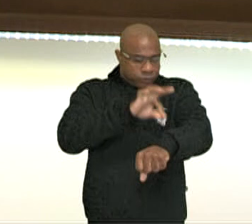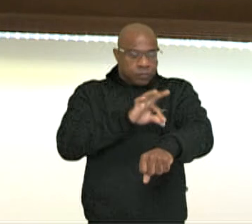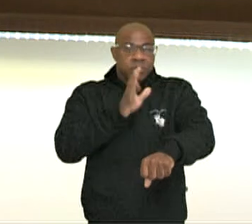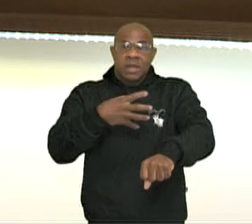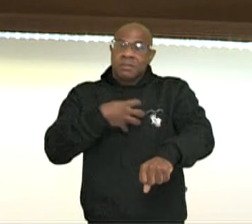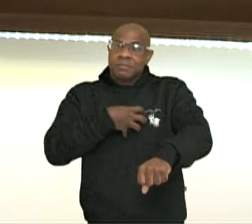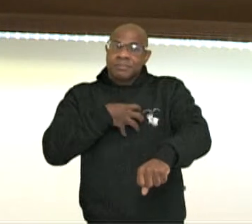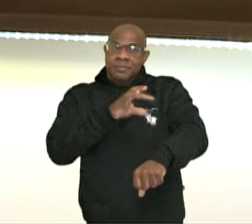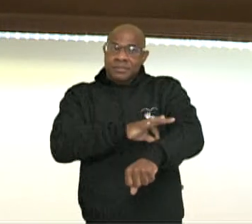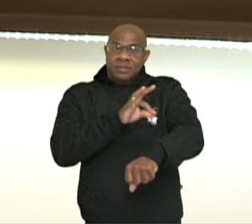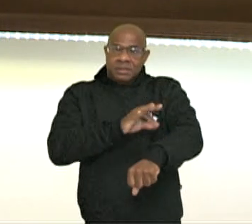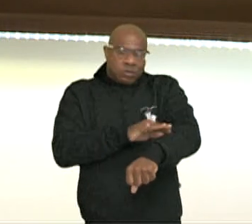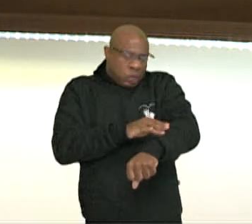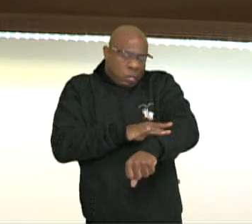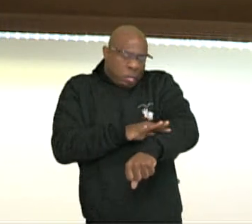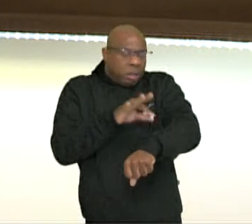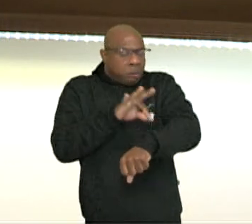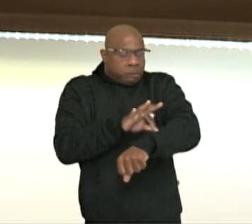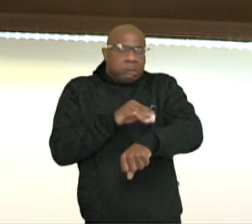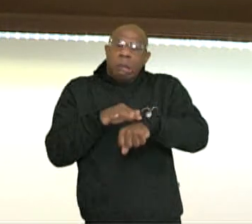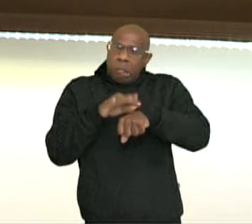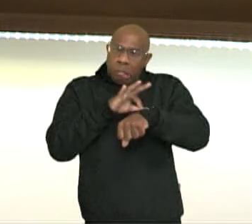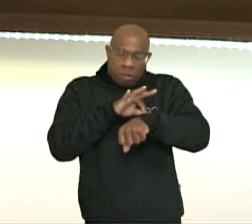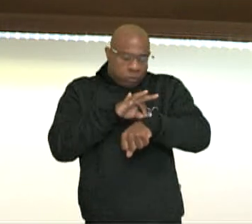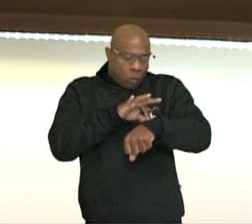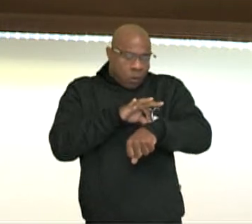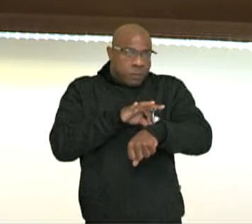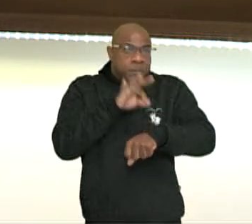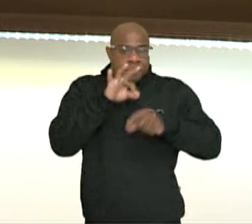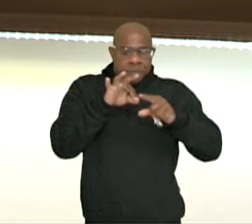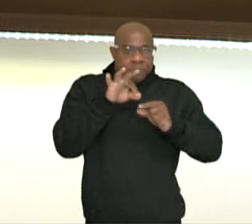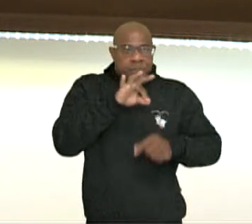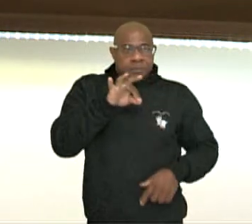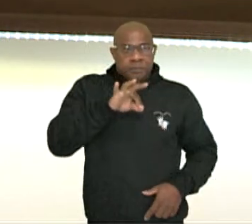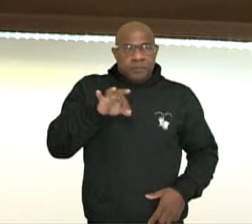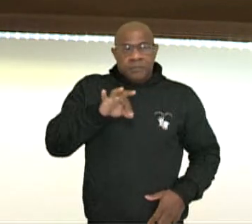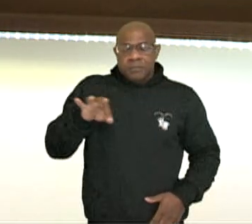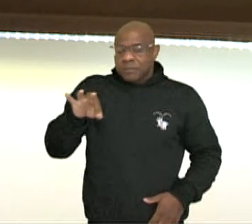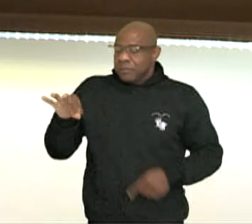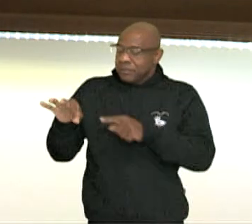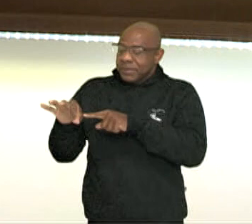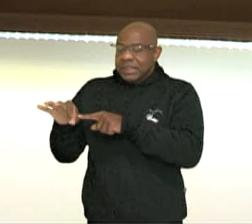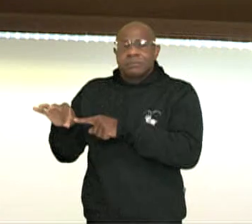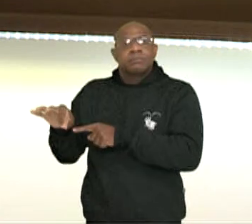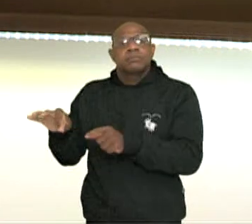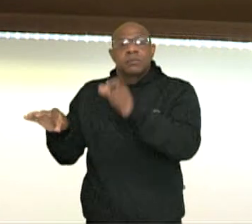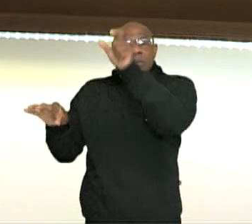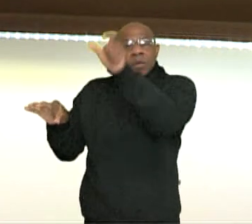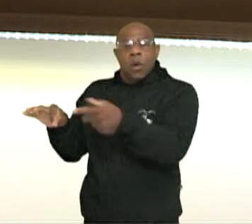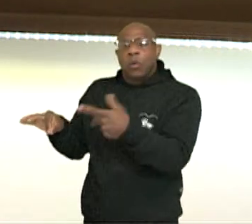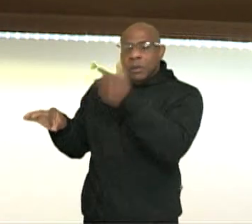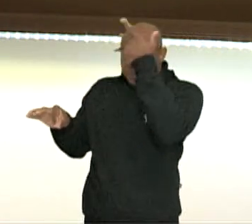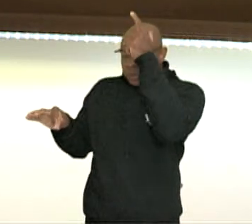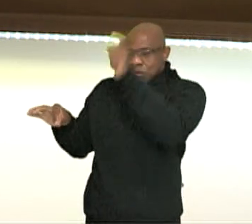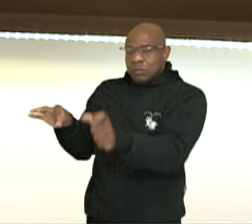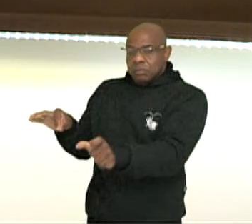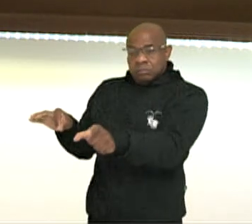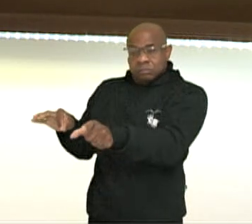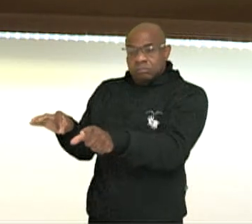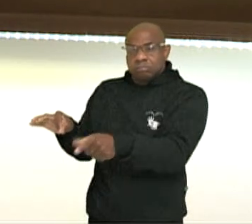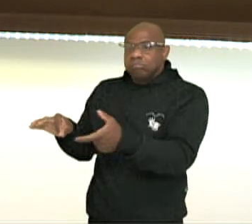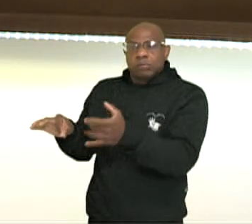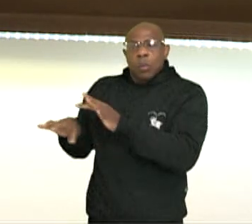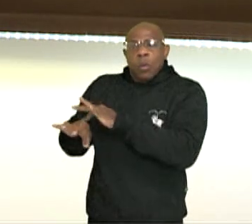acometida ali, contaminada pela elefantise, certo? E ele, como vetor, picando uma pessoa que não